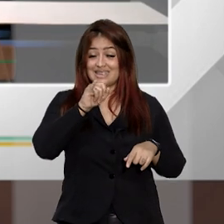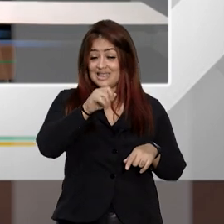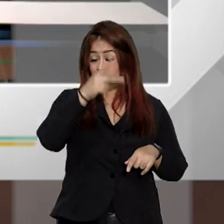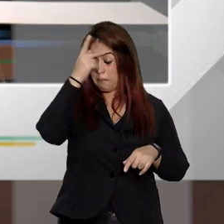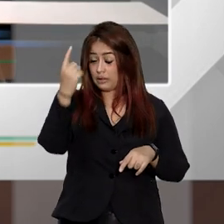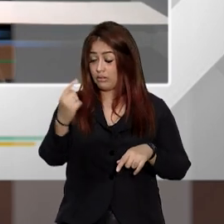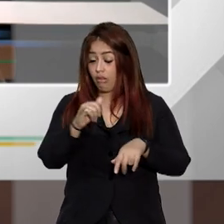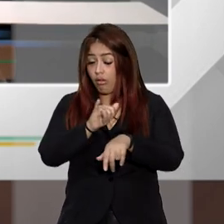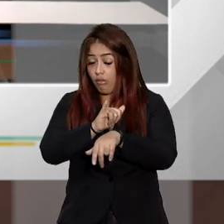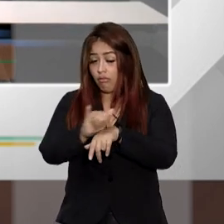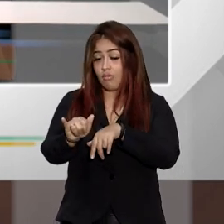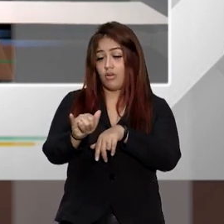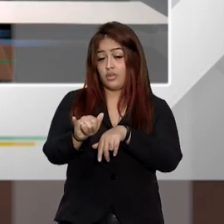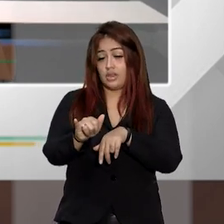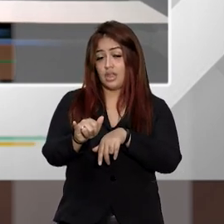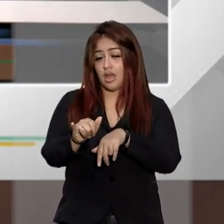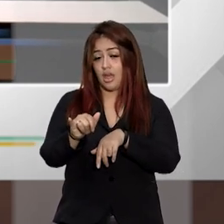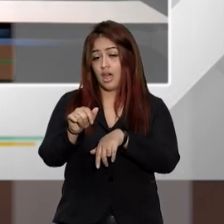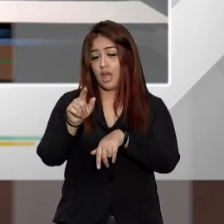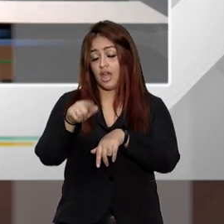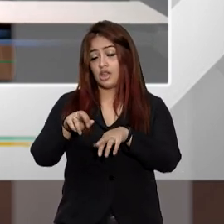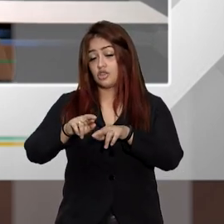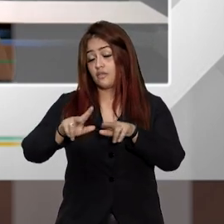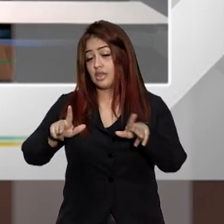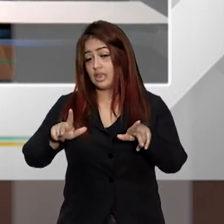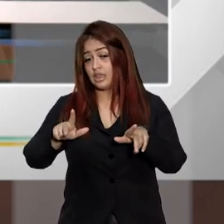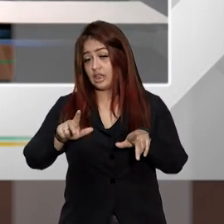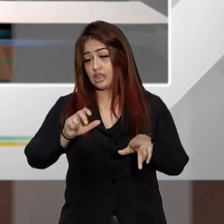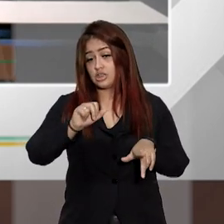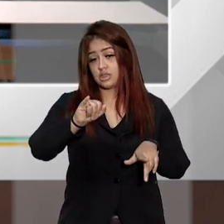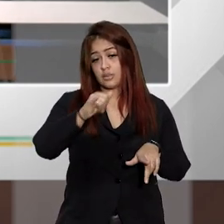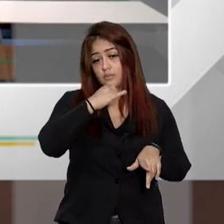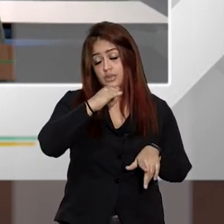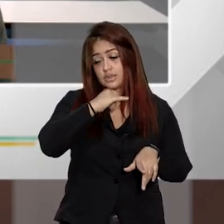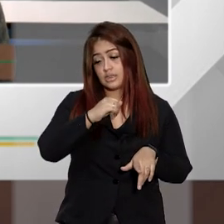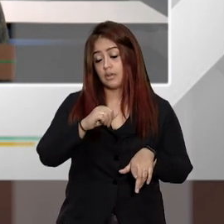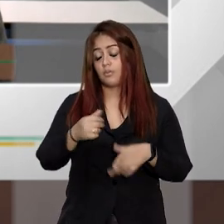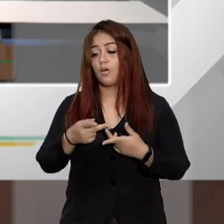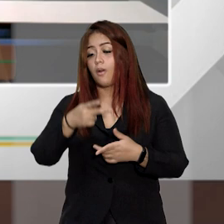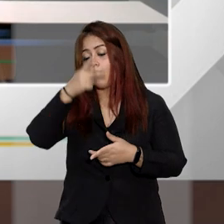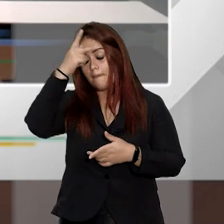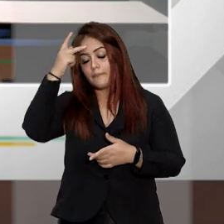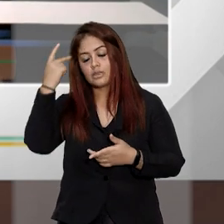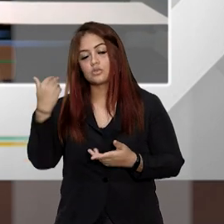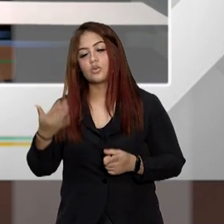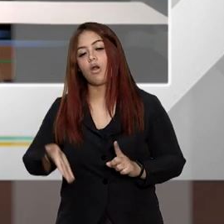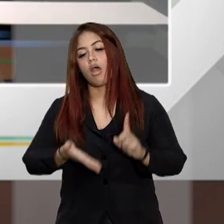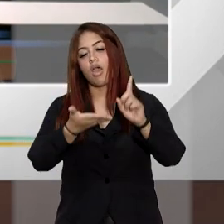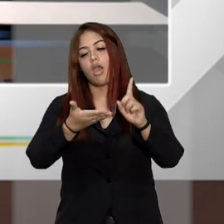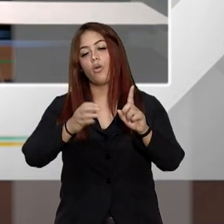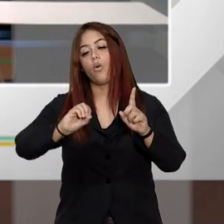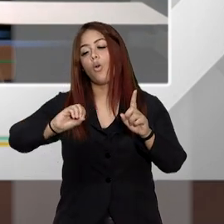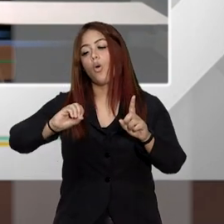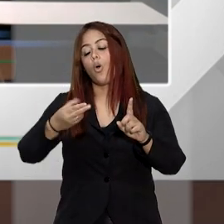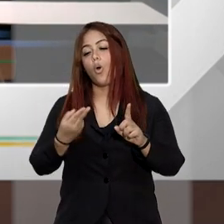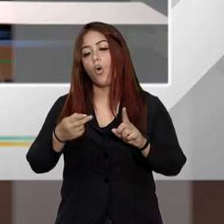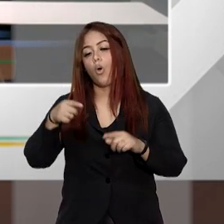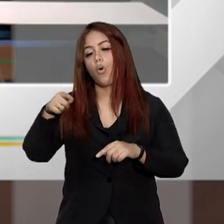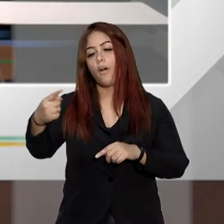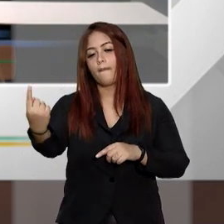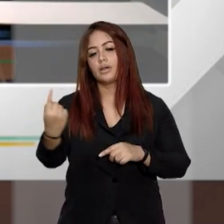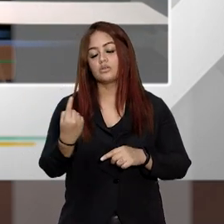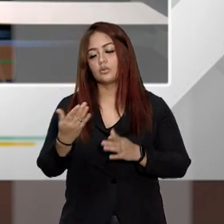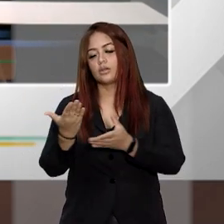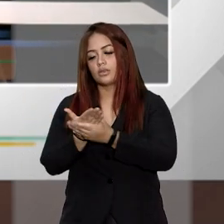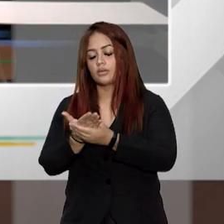ausência das partes nas audiências ela é diferente em se tratando da ausência da parte autora ou em se tratando da ausência